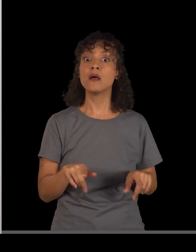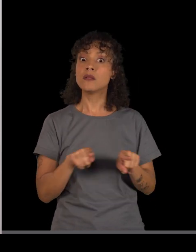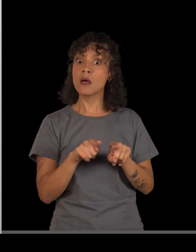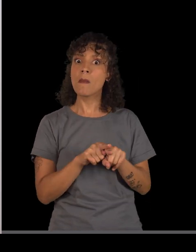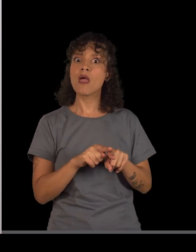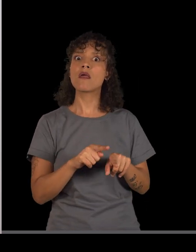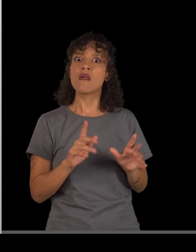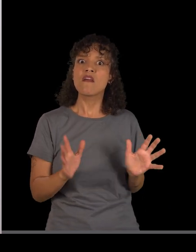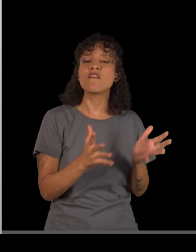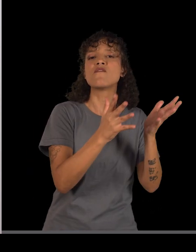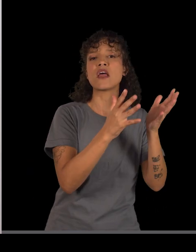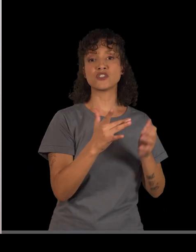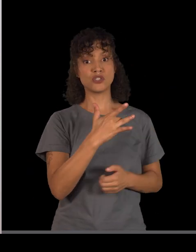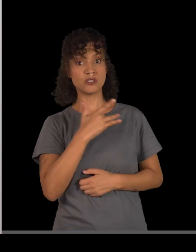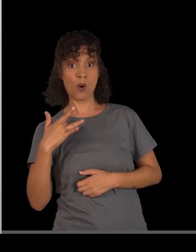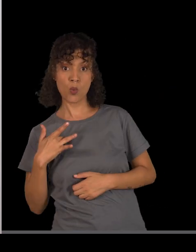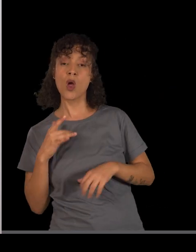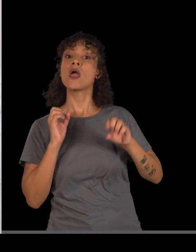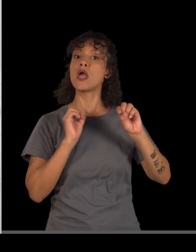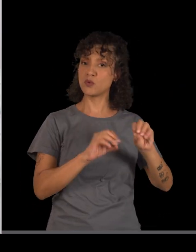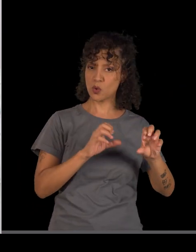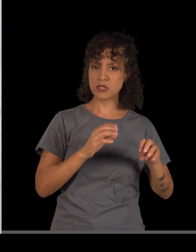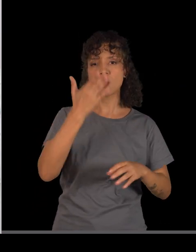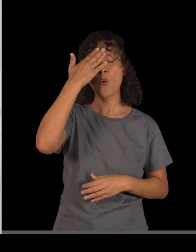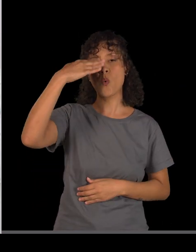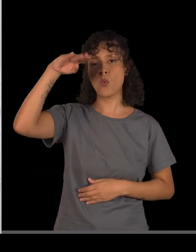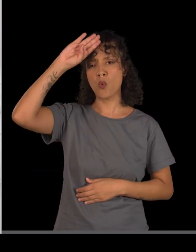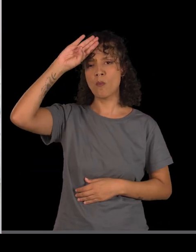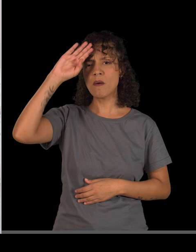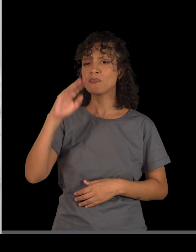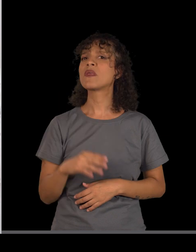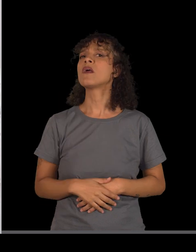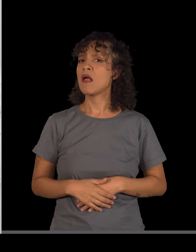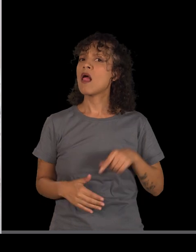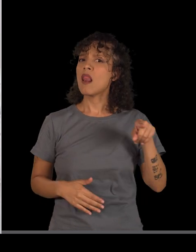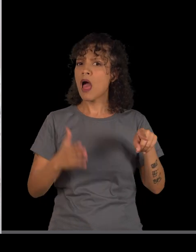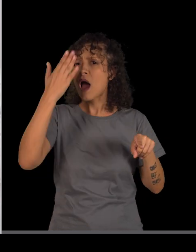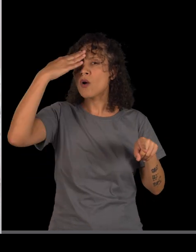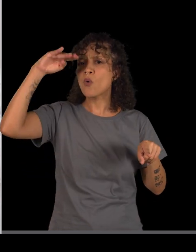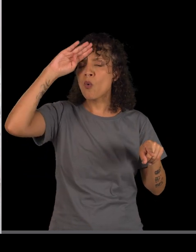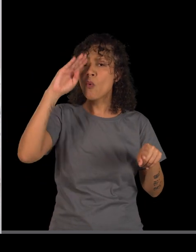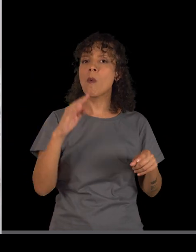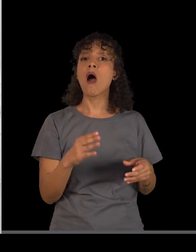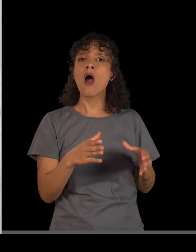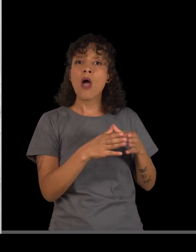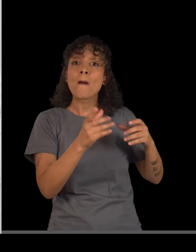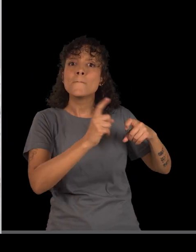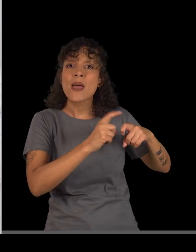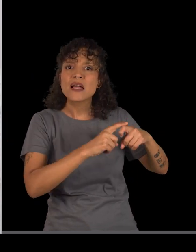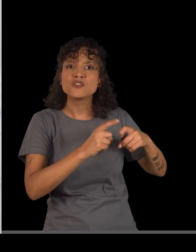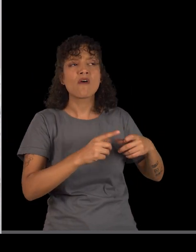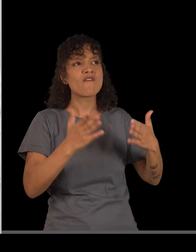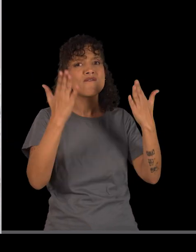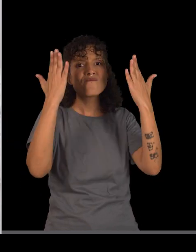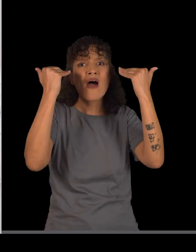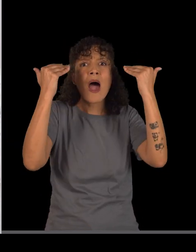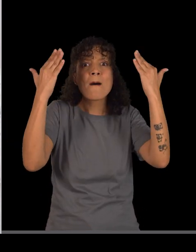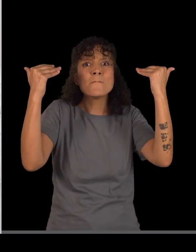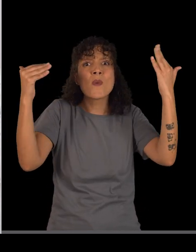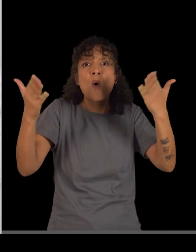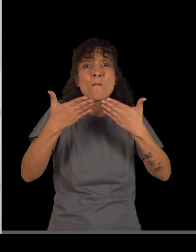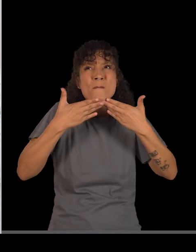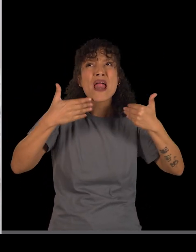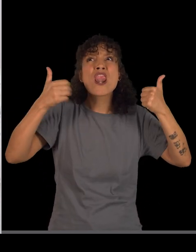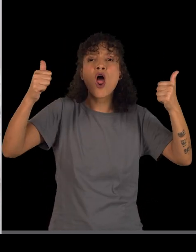na educação cubana, inclusive a medicina cubana ficou conhecida por muitos anos como uma das melhores